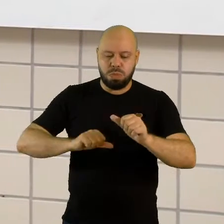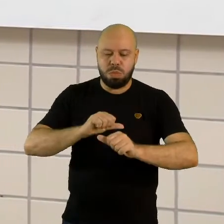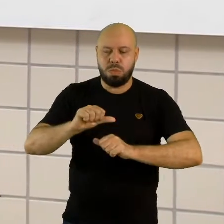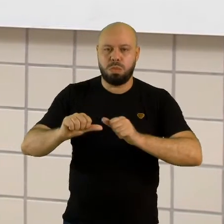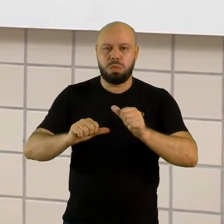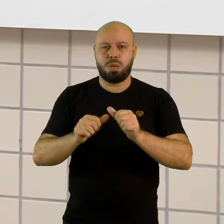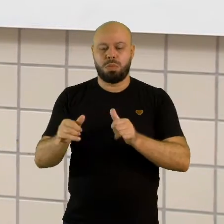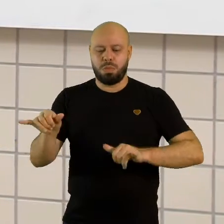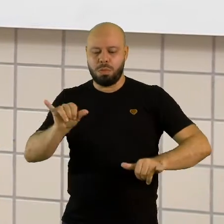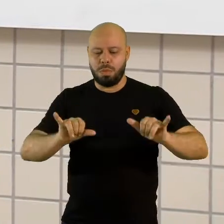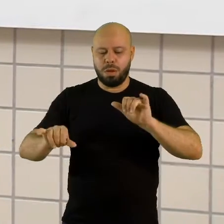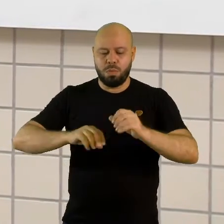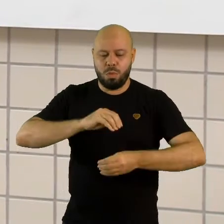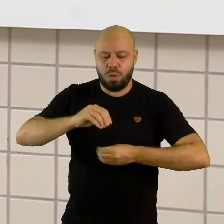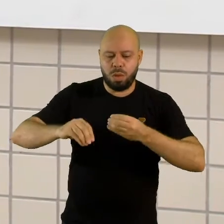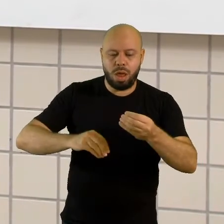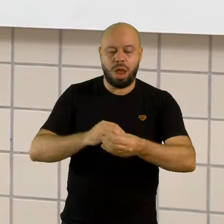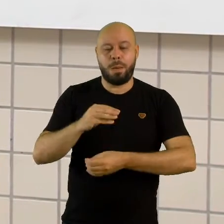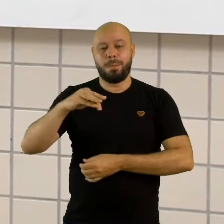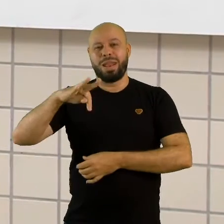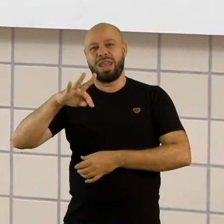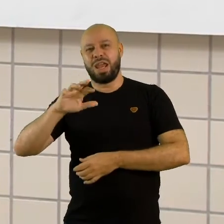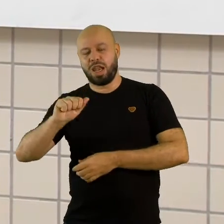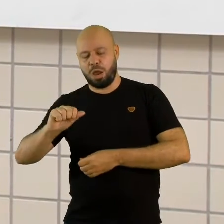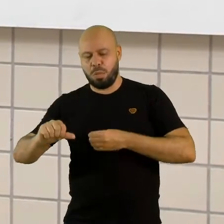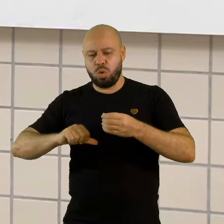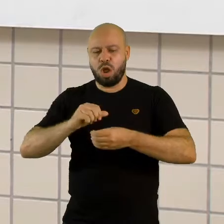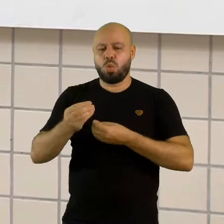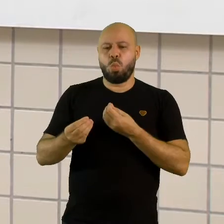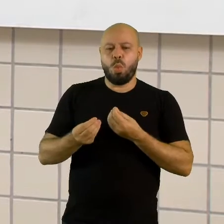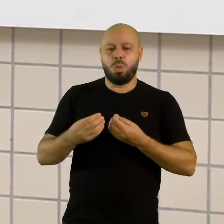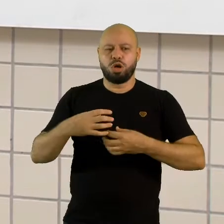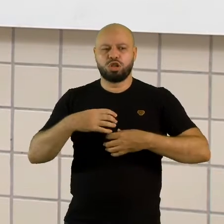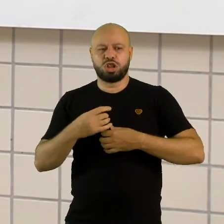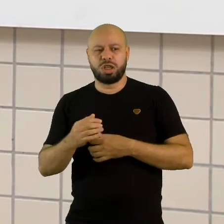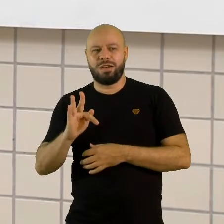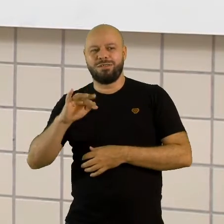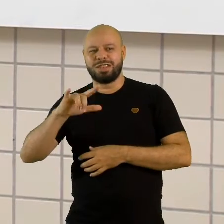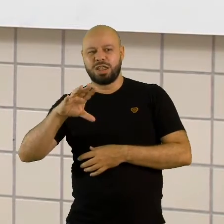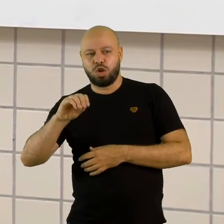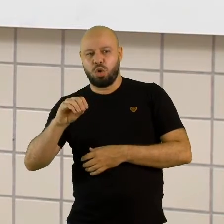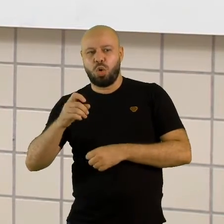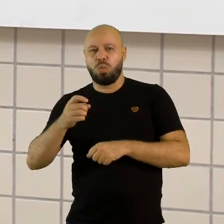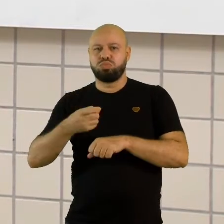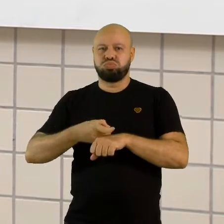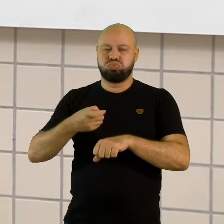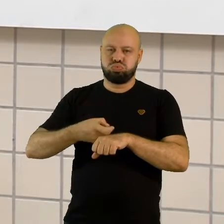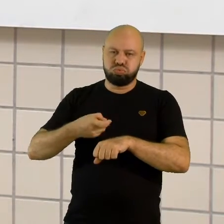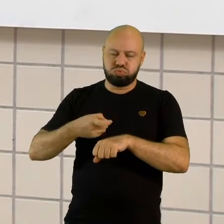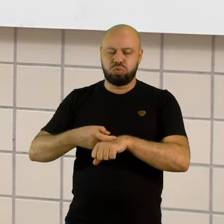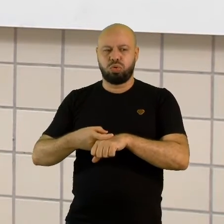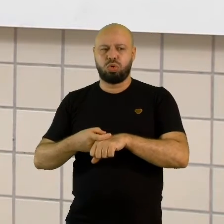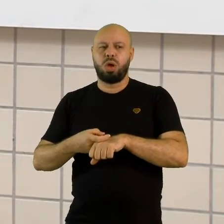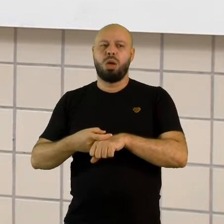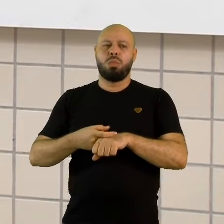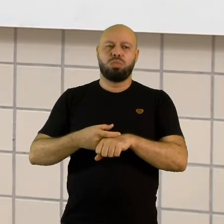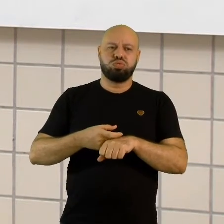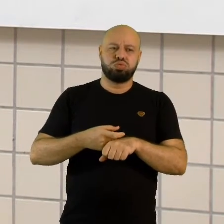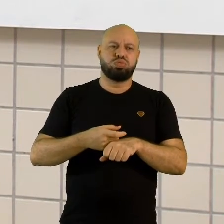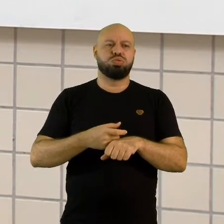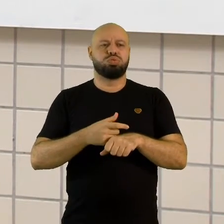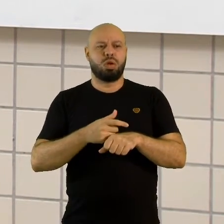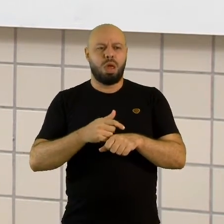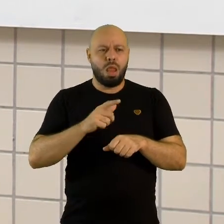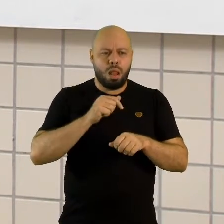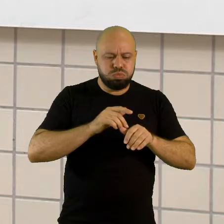química da matéria, não só o estado físico da matéria, ou seja, ela vai passar do estado sólido para o líquido,